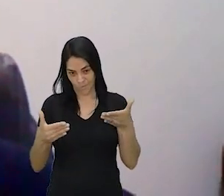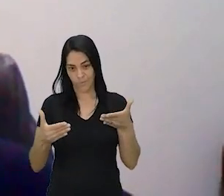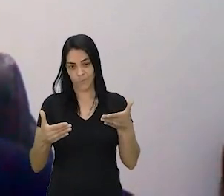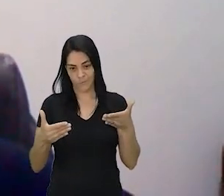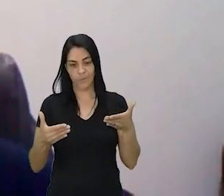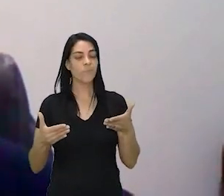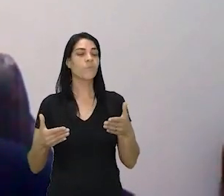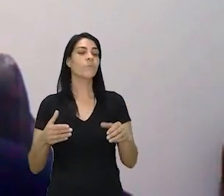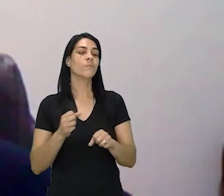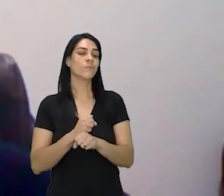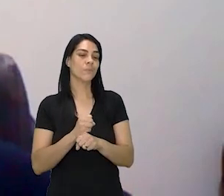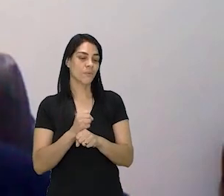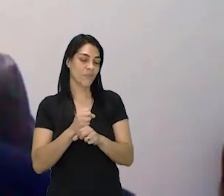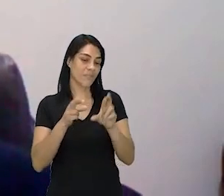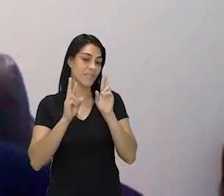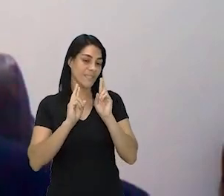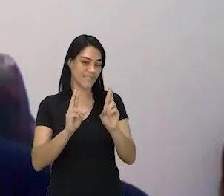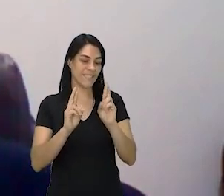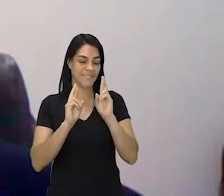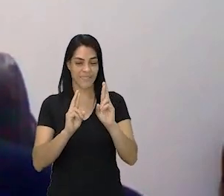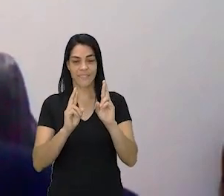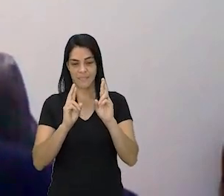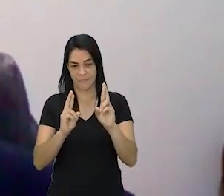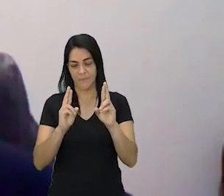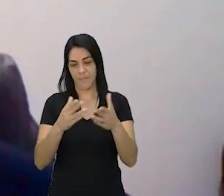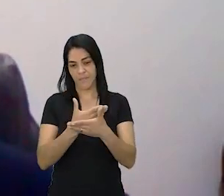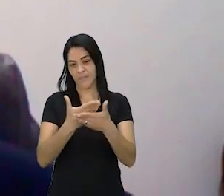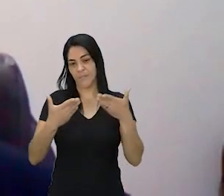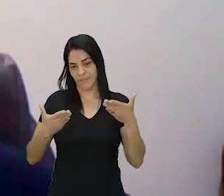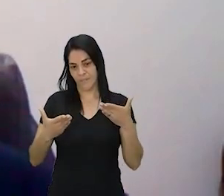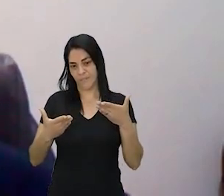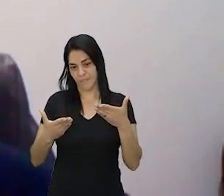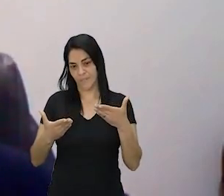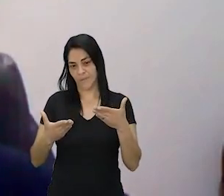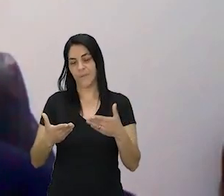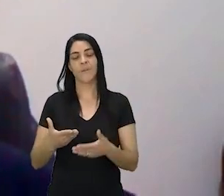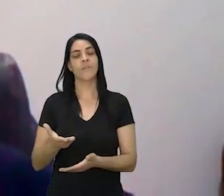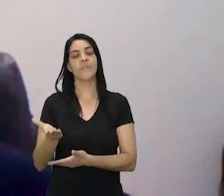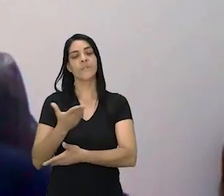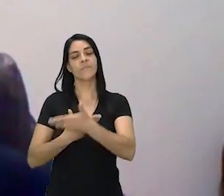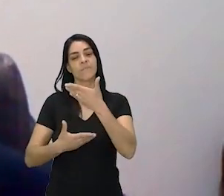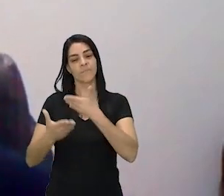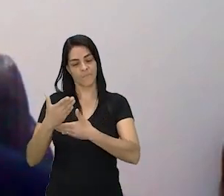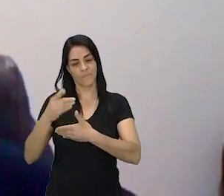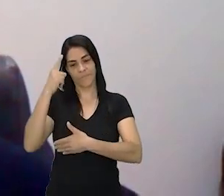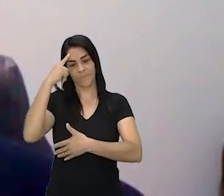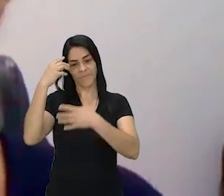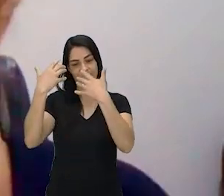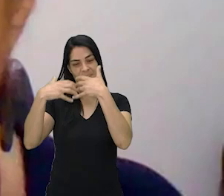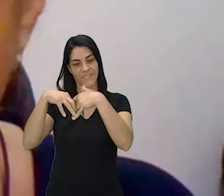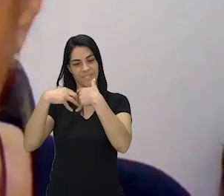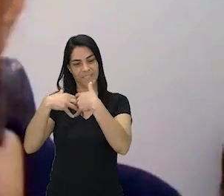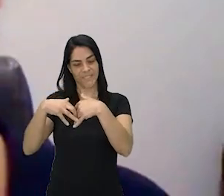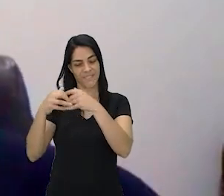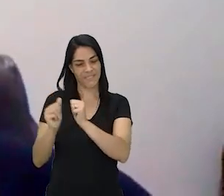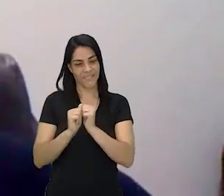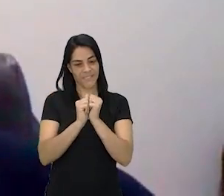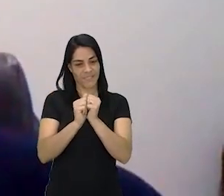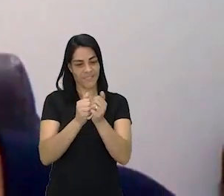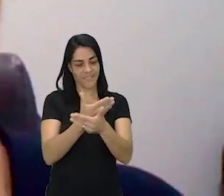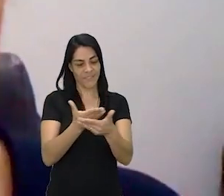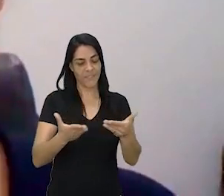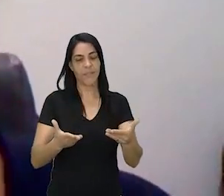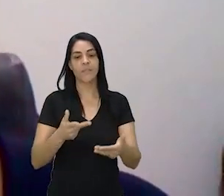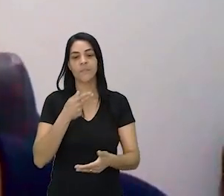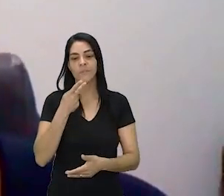então espero que a gente possa aí, contribuir com algumas reflexões em conjuntas hoje, né, Cris? Hoje a gente vai falar de